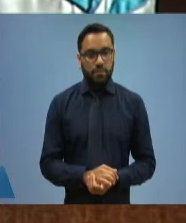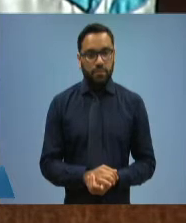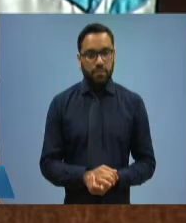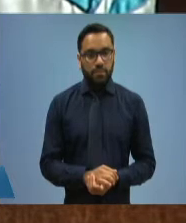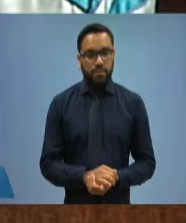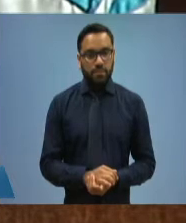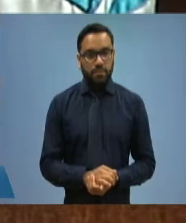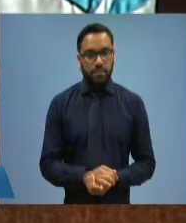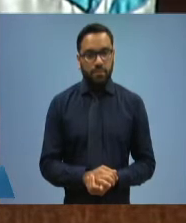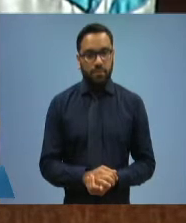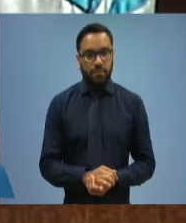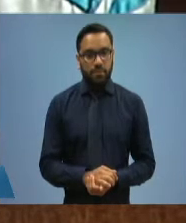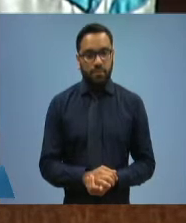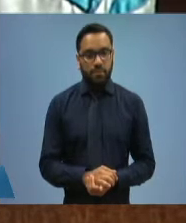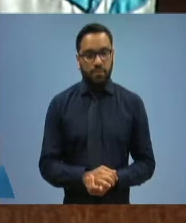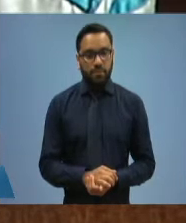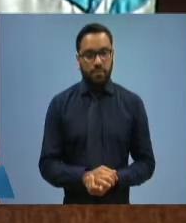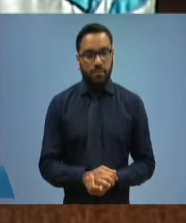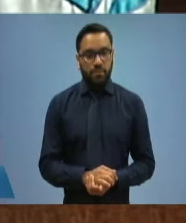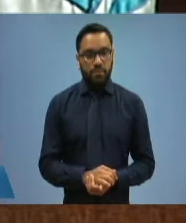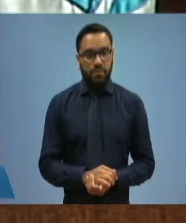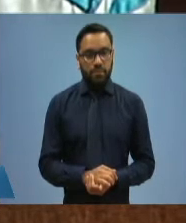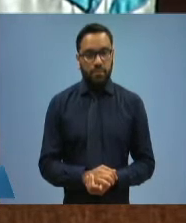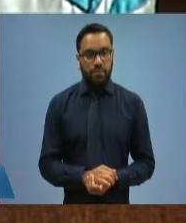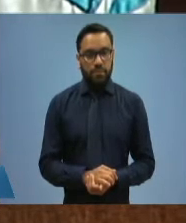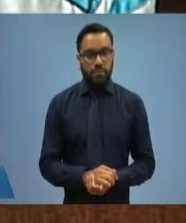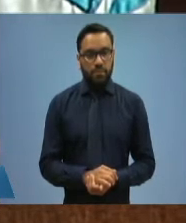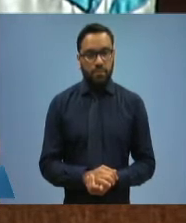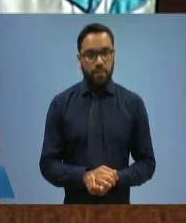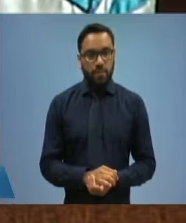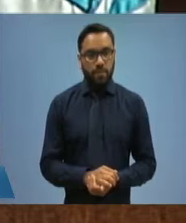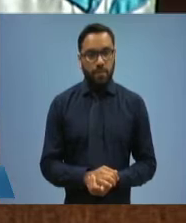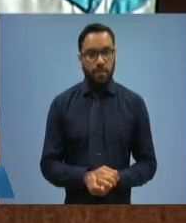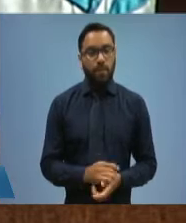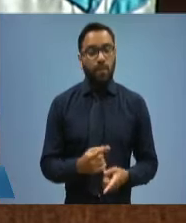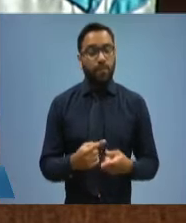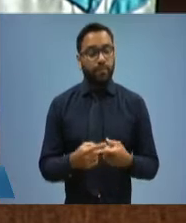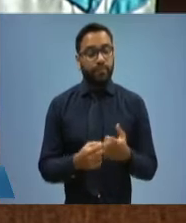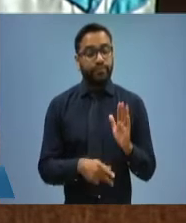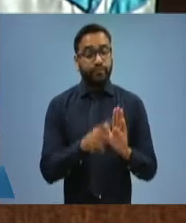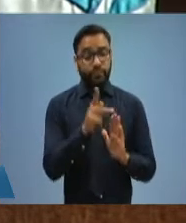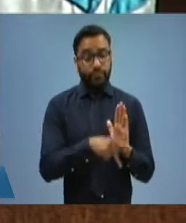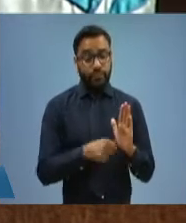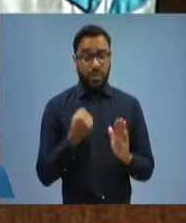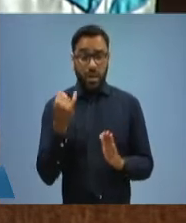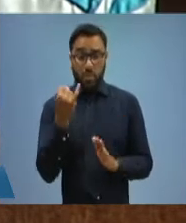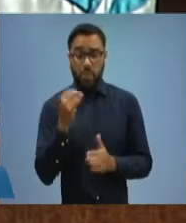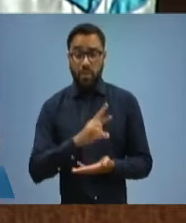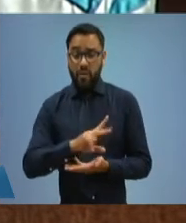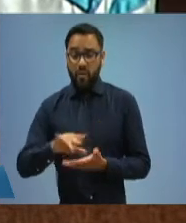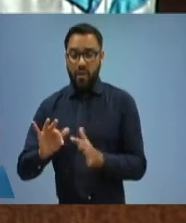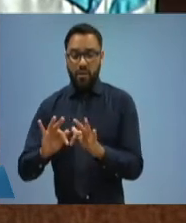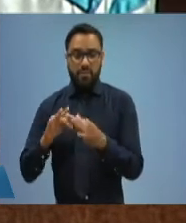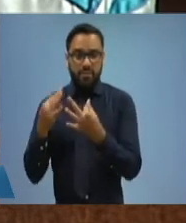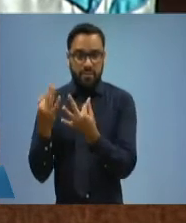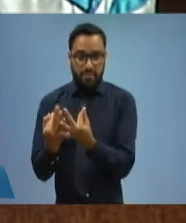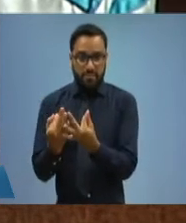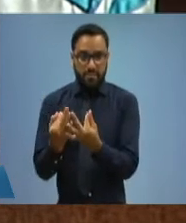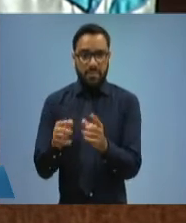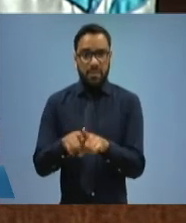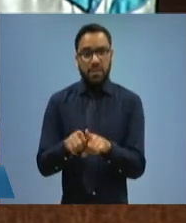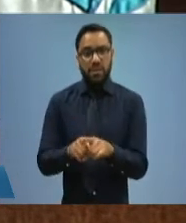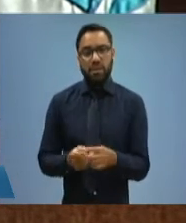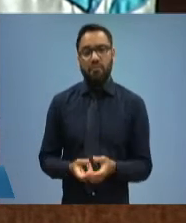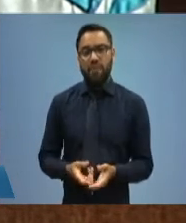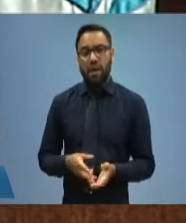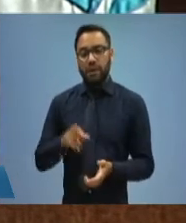que a gente não transforme um projeto tão importante para tantas vidas, para tantas famílias, para tantos comerciantes que estão aí com empreendimentos de